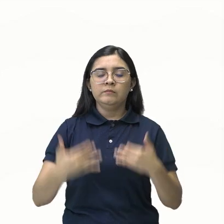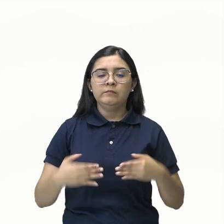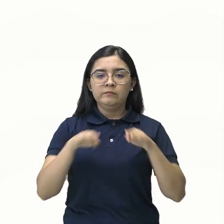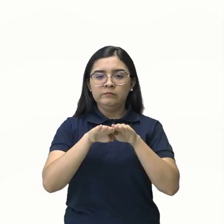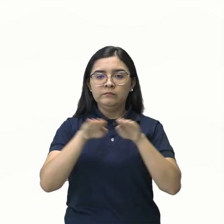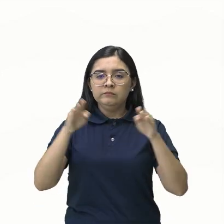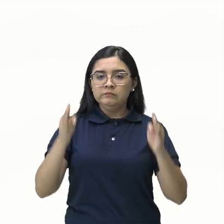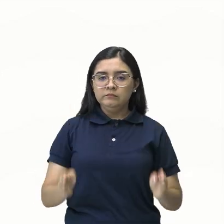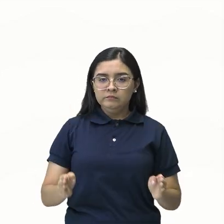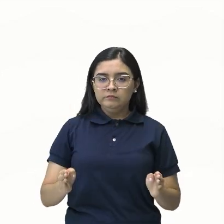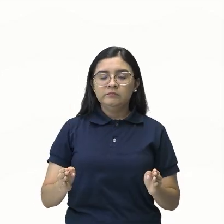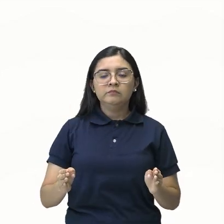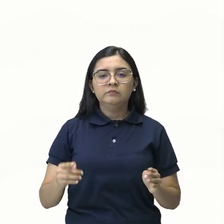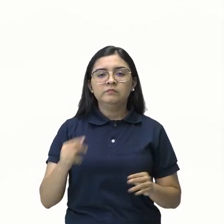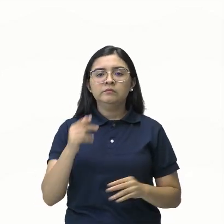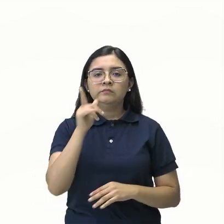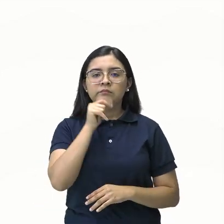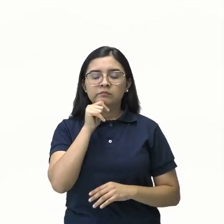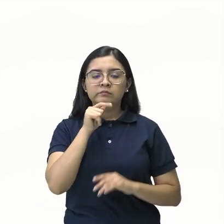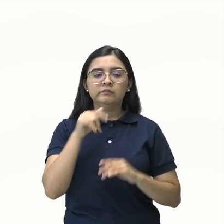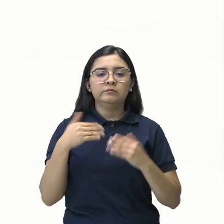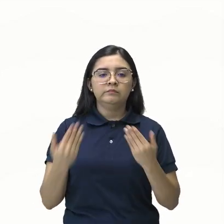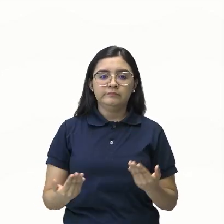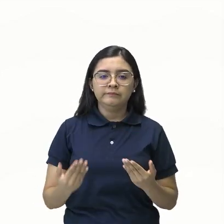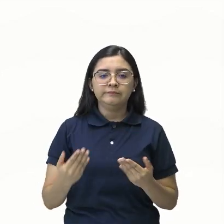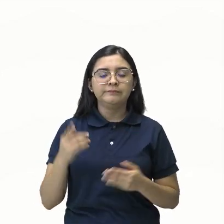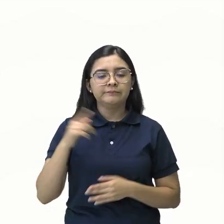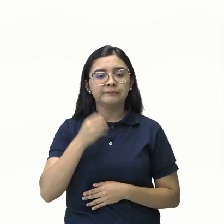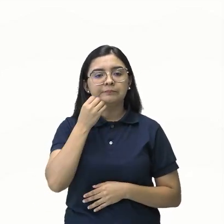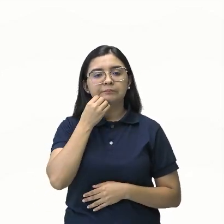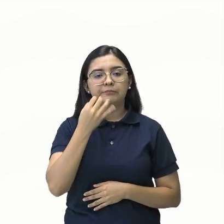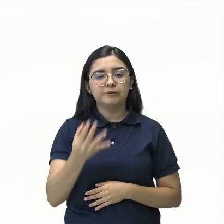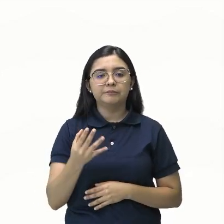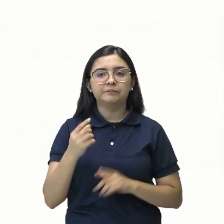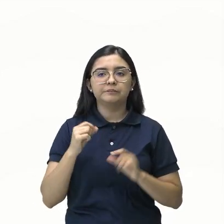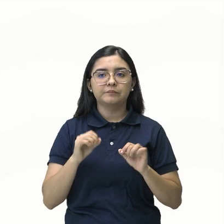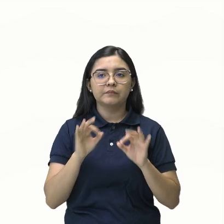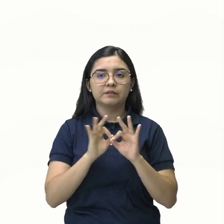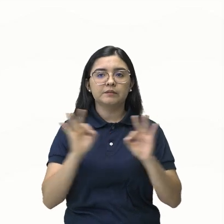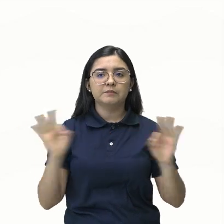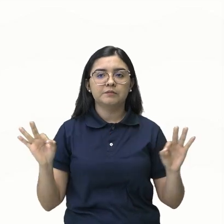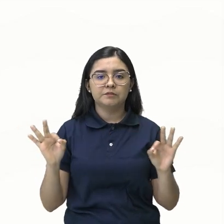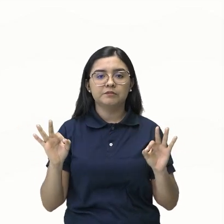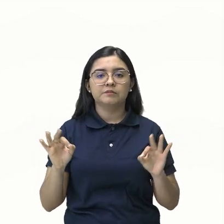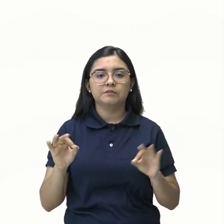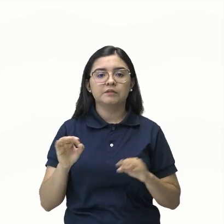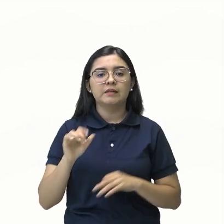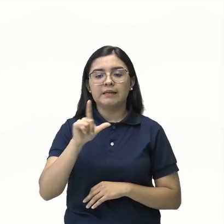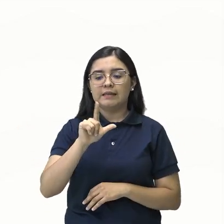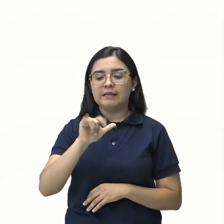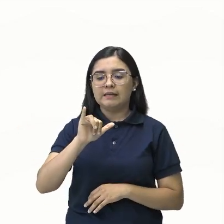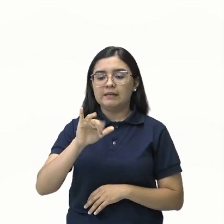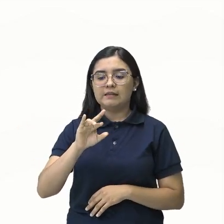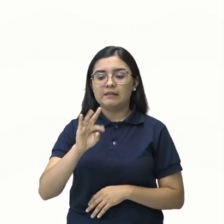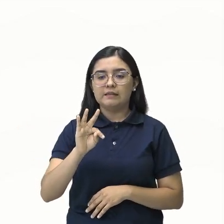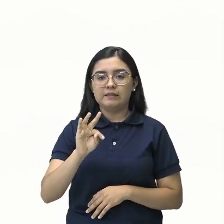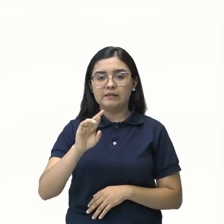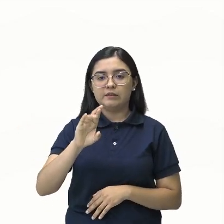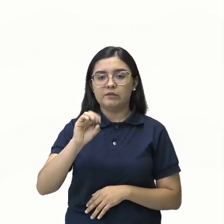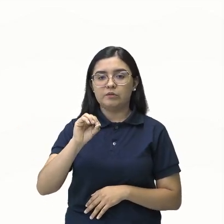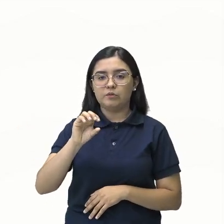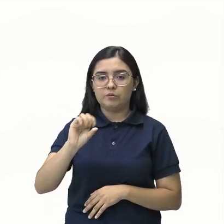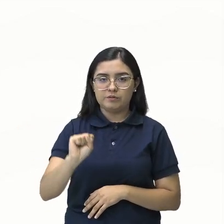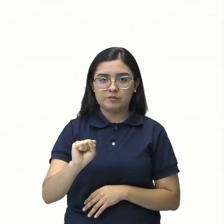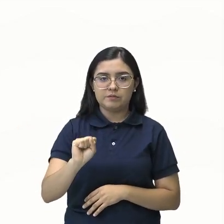né? Então, o ideal é eu dar essa medida em litros,